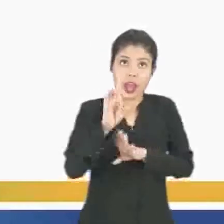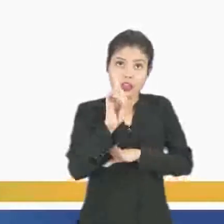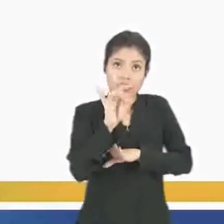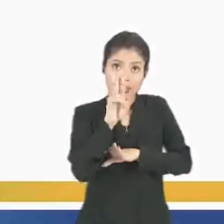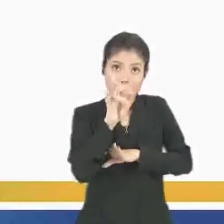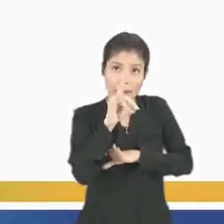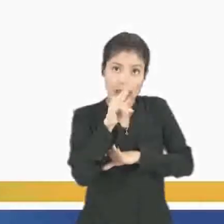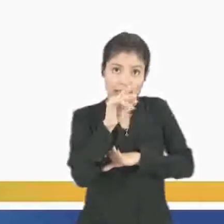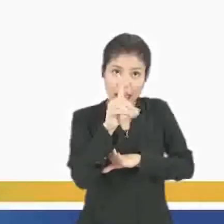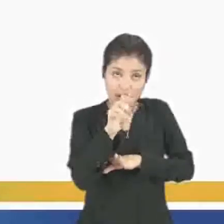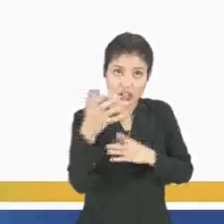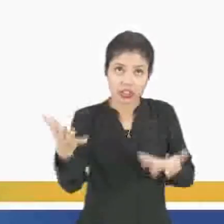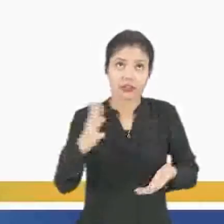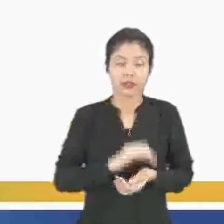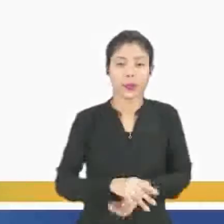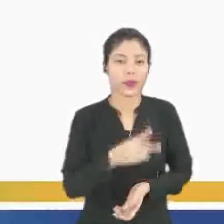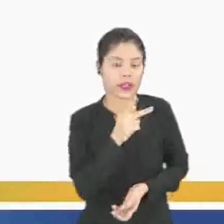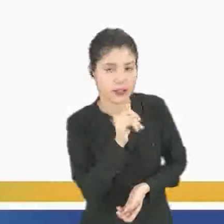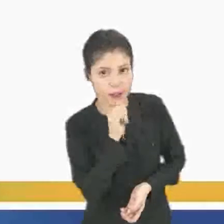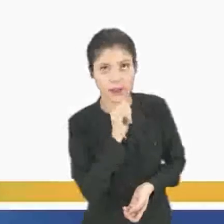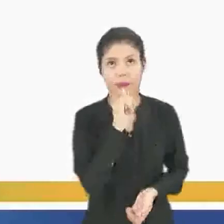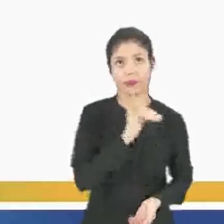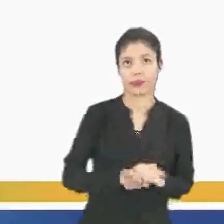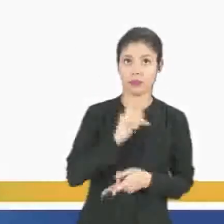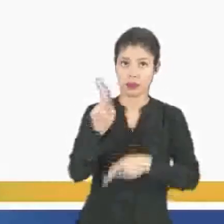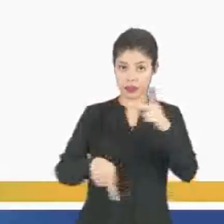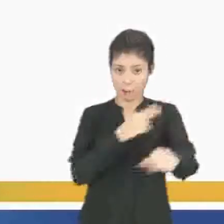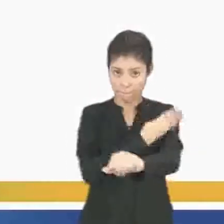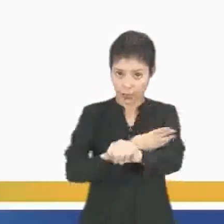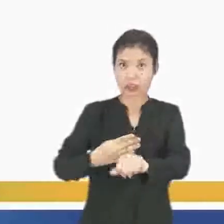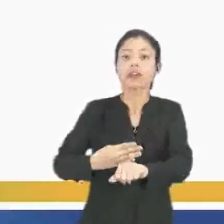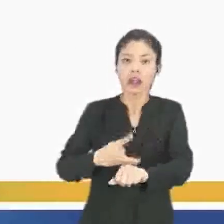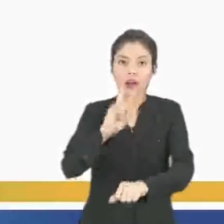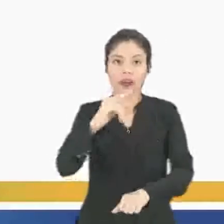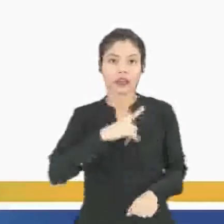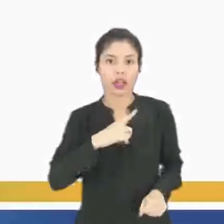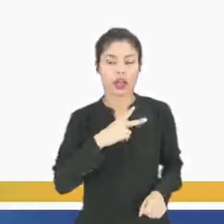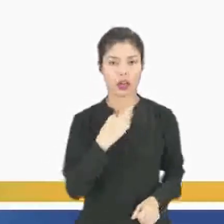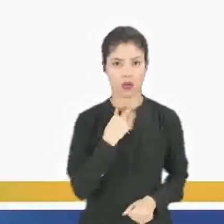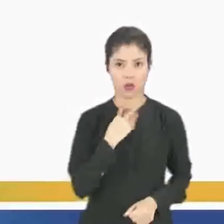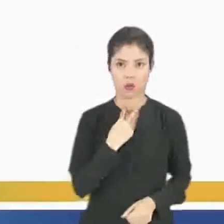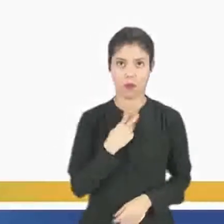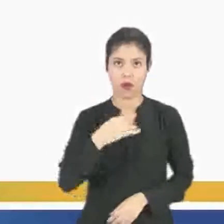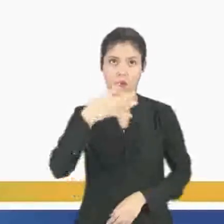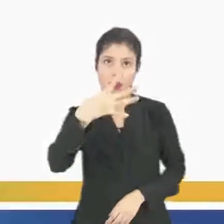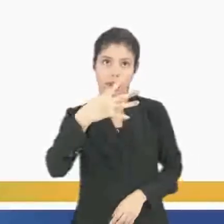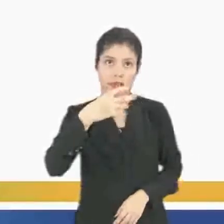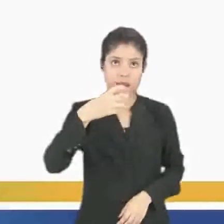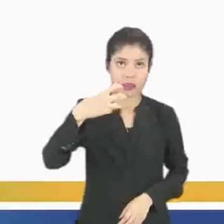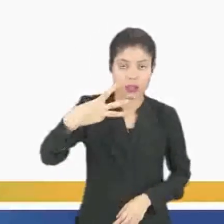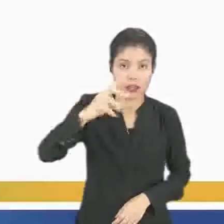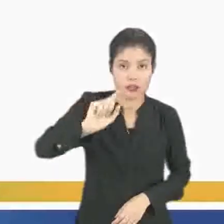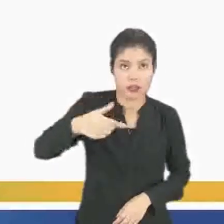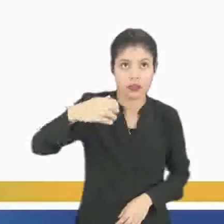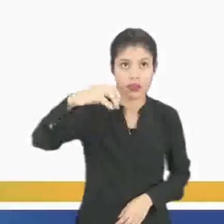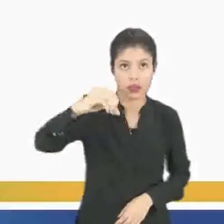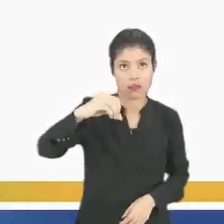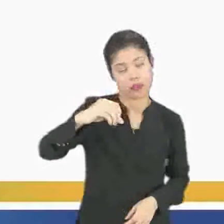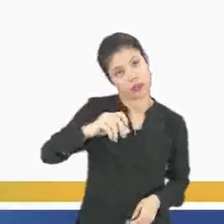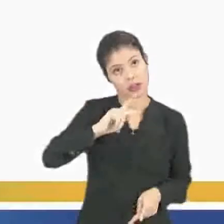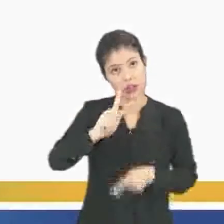dessa comparação. Por exemplo, a população branca na força de trabalho ocupa 43,9%, enquanto a